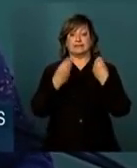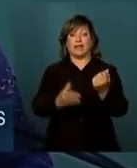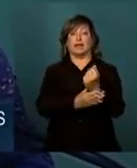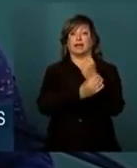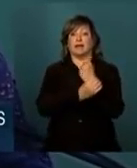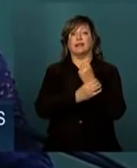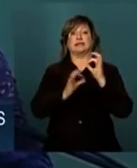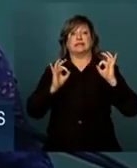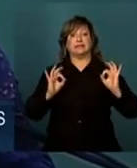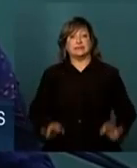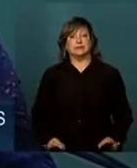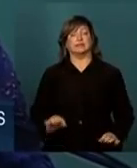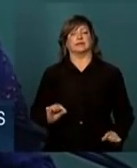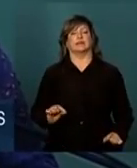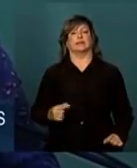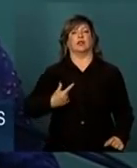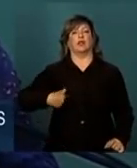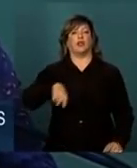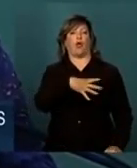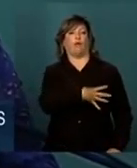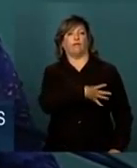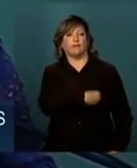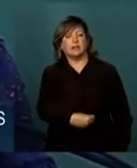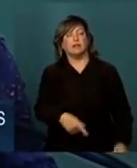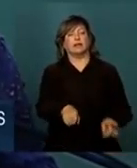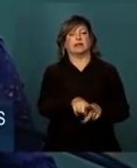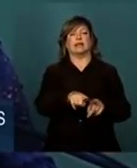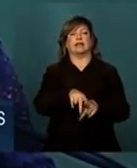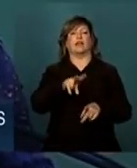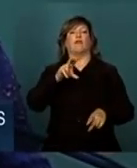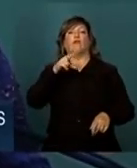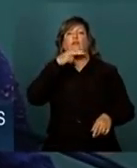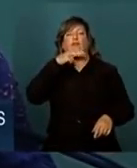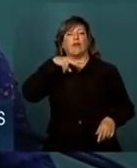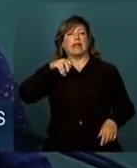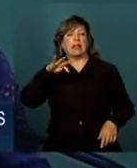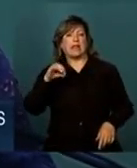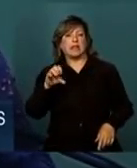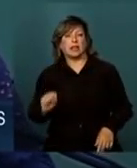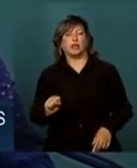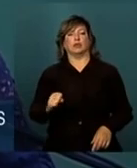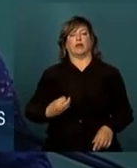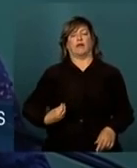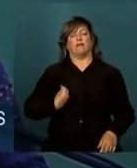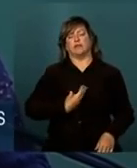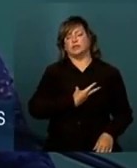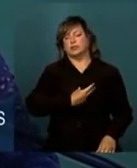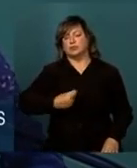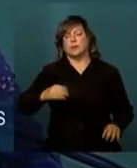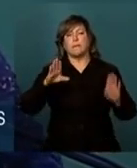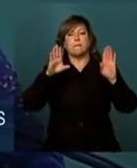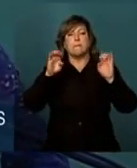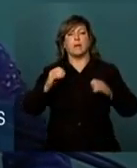garantindo para os nossos filhos e para os nossos netos uma estabilidade que nunca foi